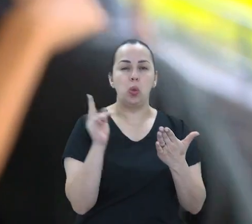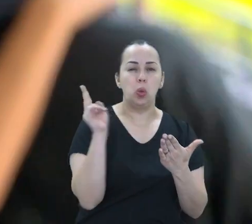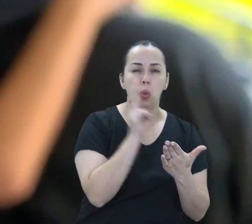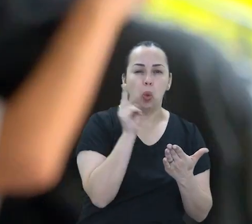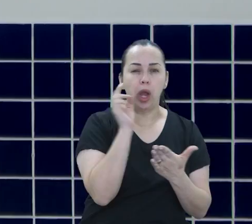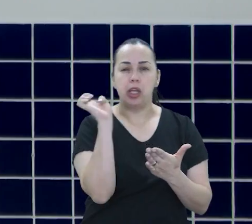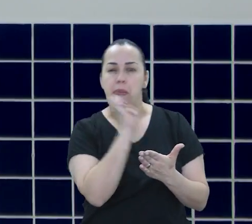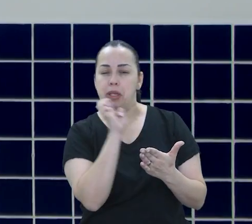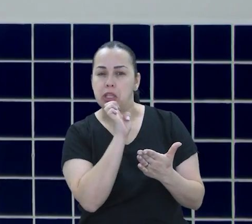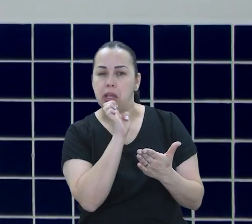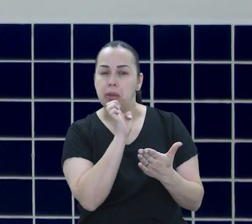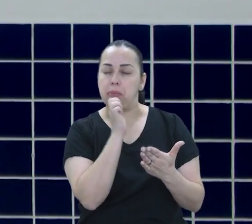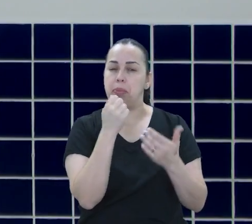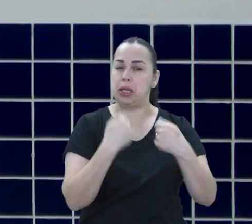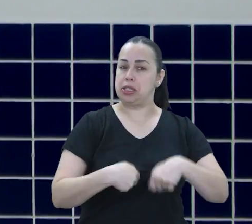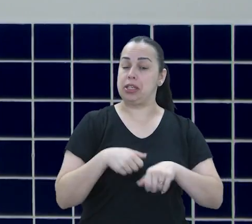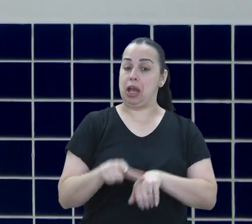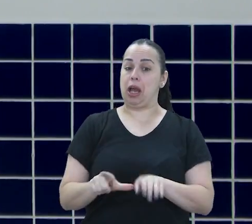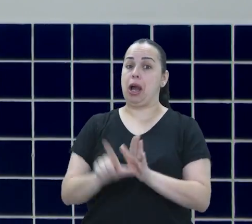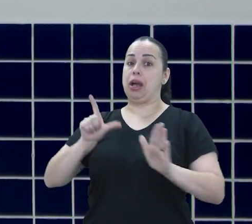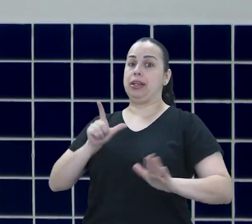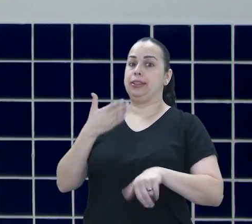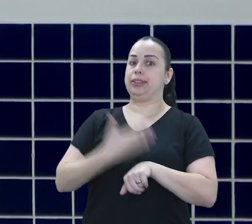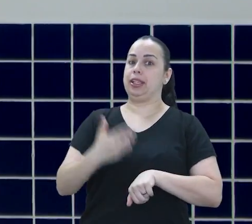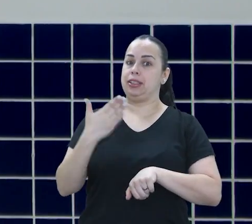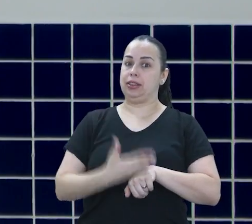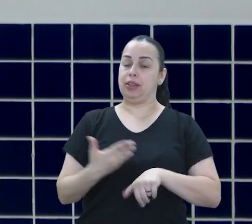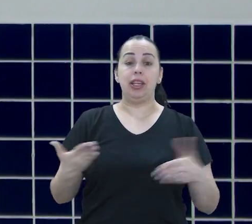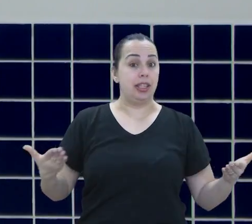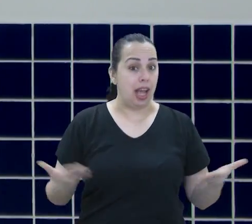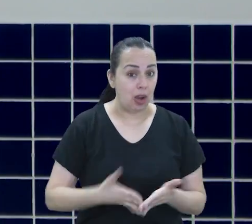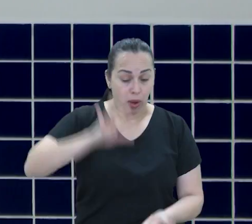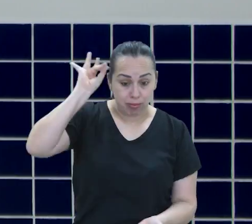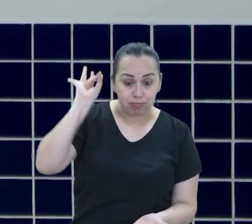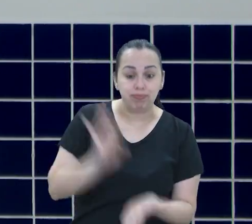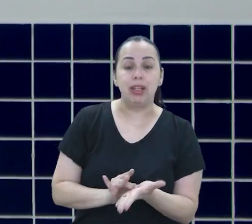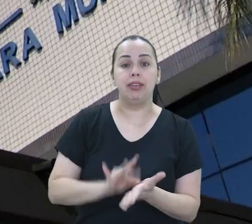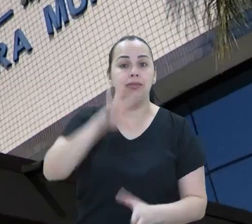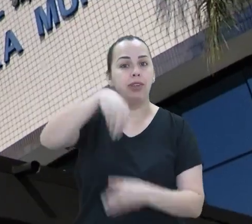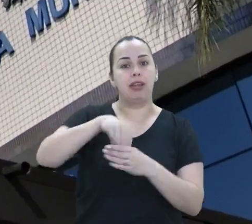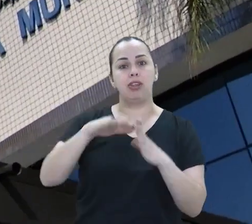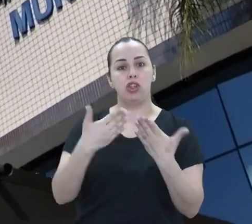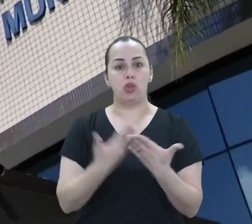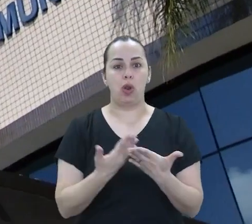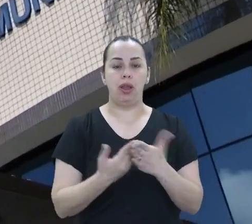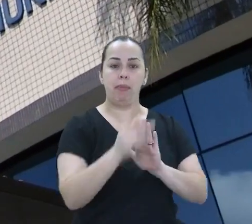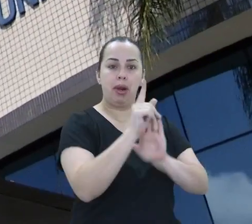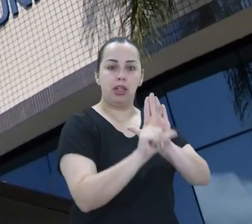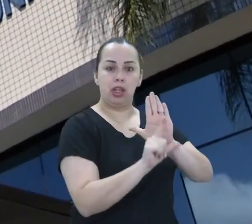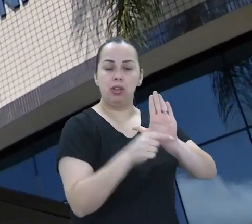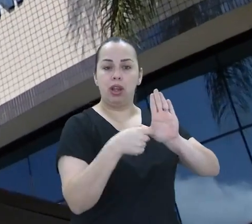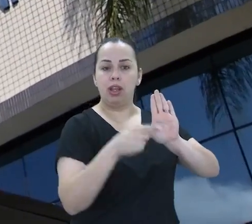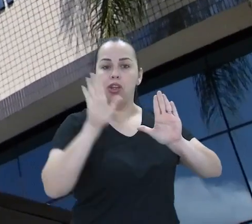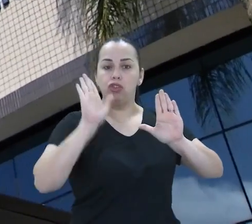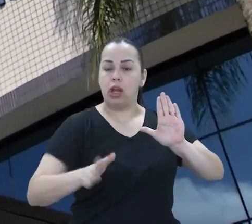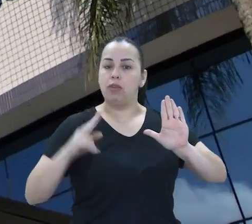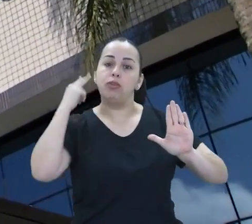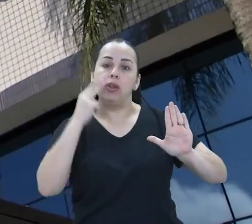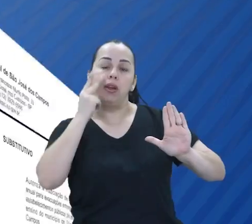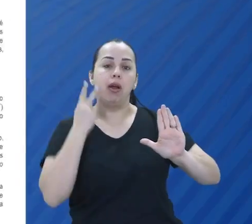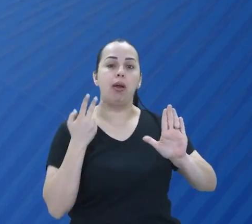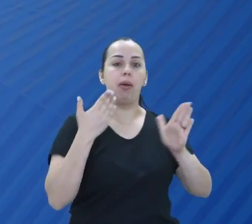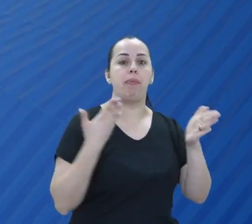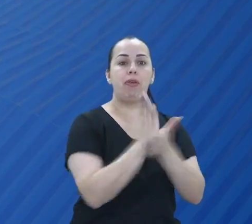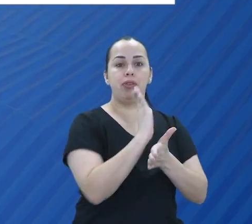estar preparado. Um cuidado que vai estar presente nas escolas públicas de São José é que um projeto de lei aprovado na